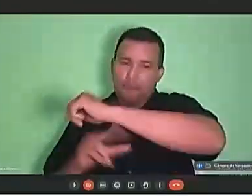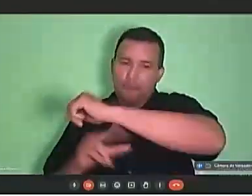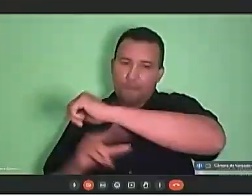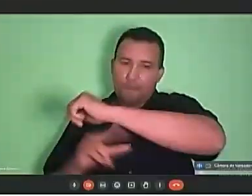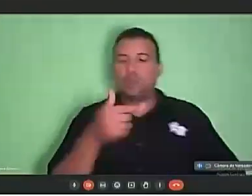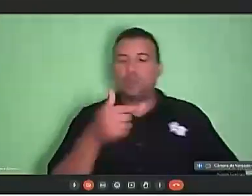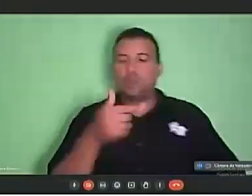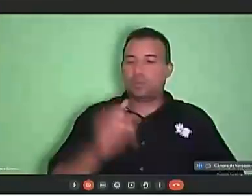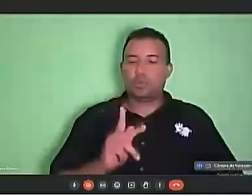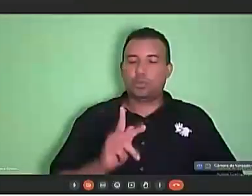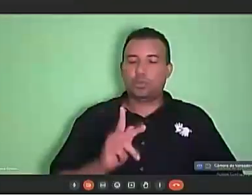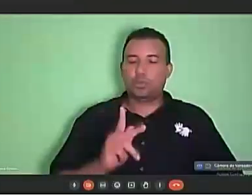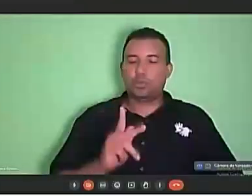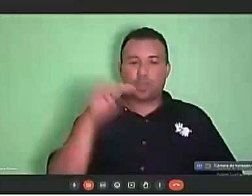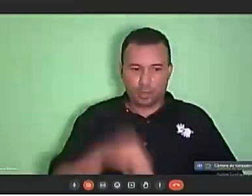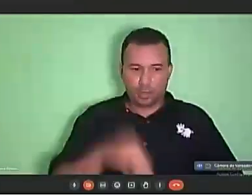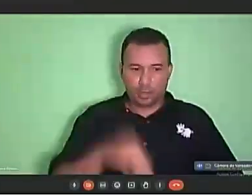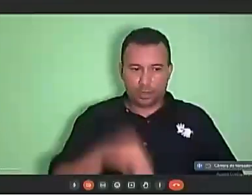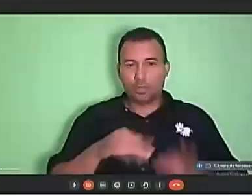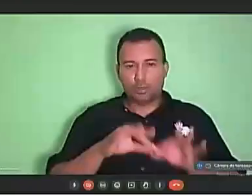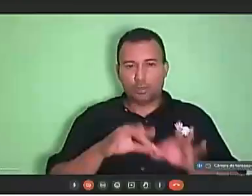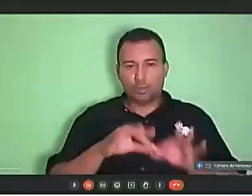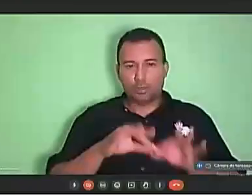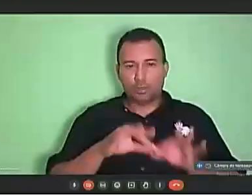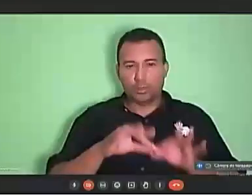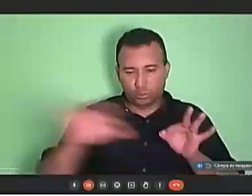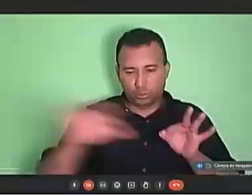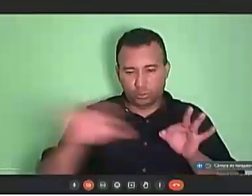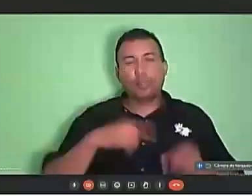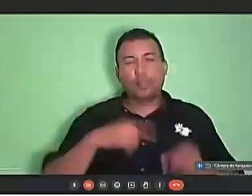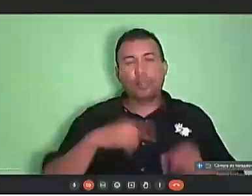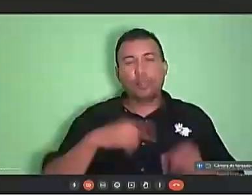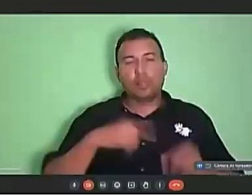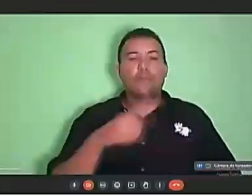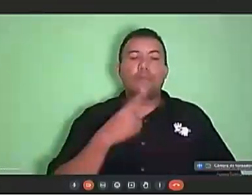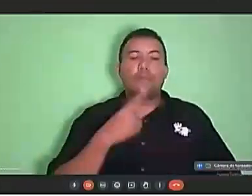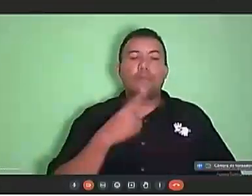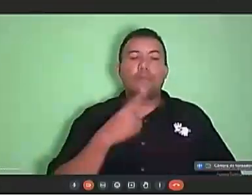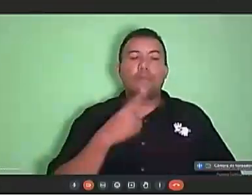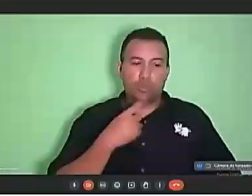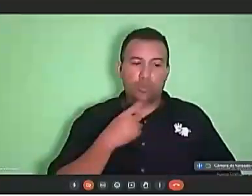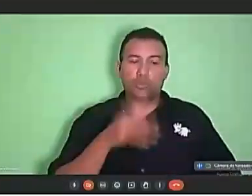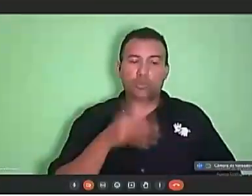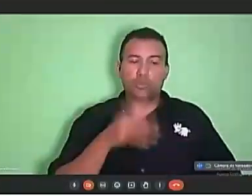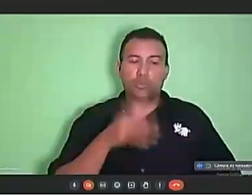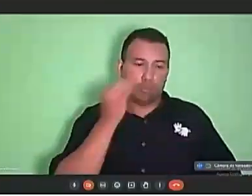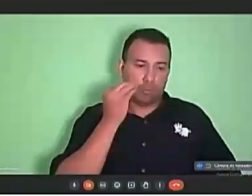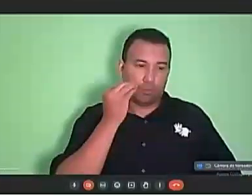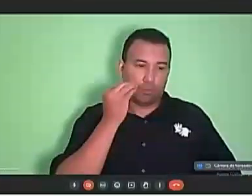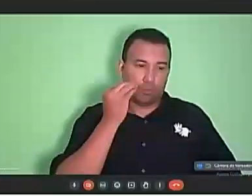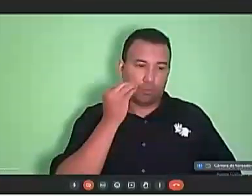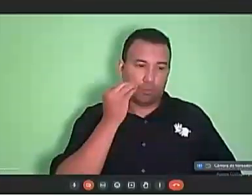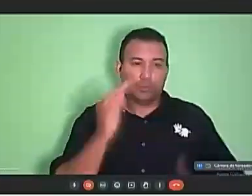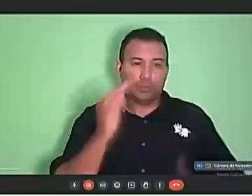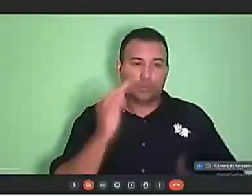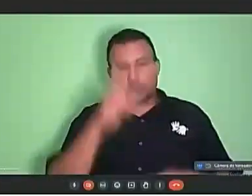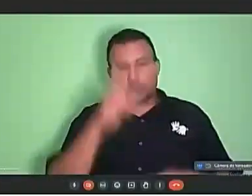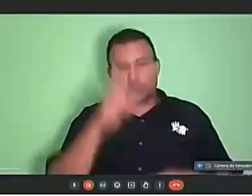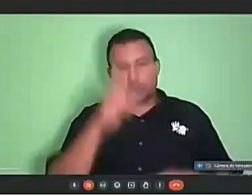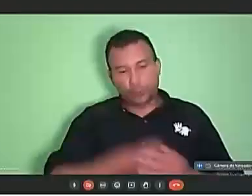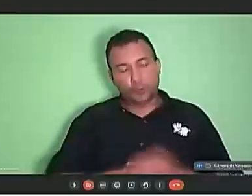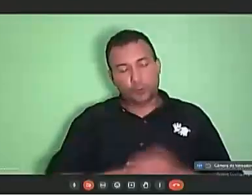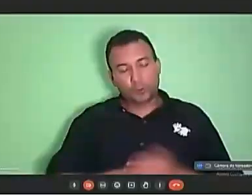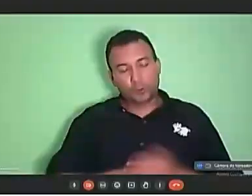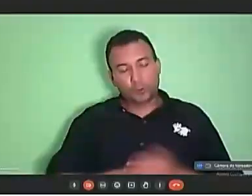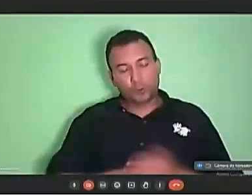por um esqueleto ali, um esqueleto vermelho, que nessa figura aqui já traz até as duplicações de canal paralelo. E